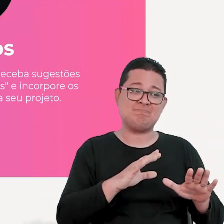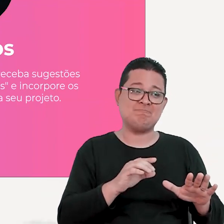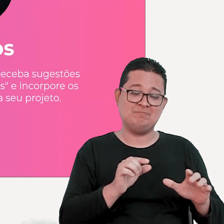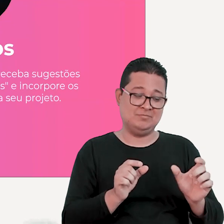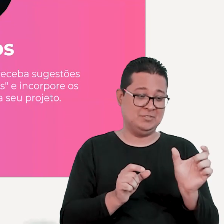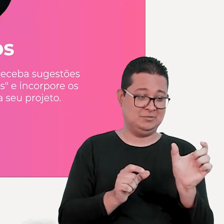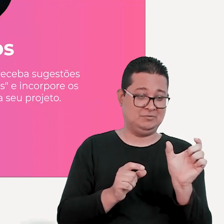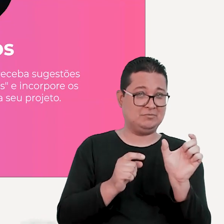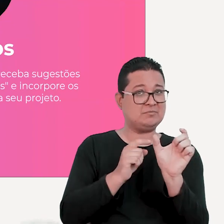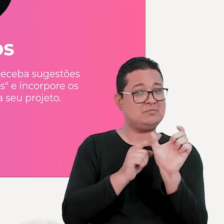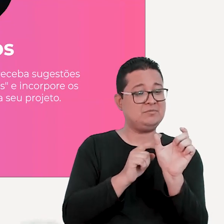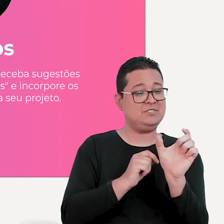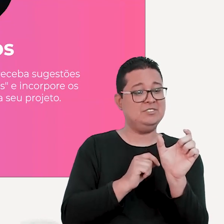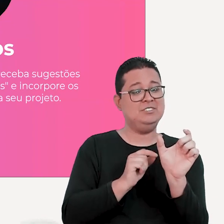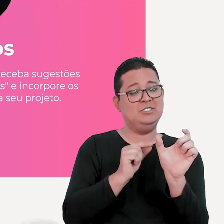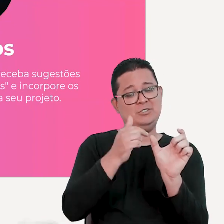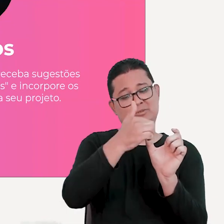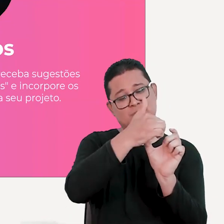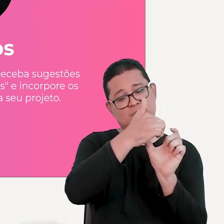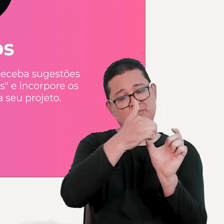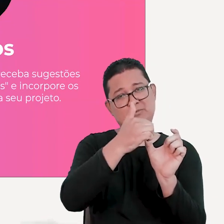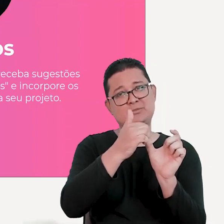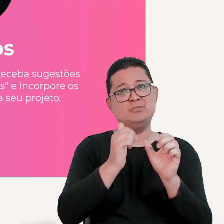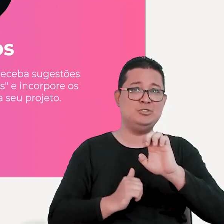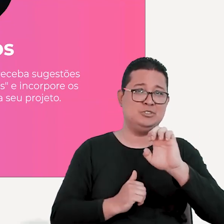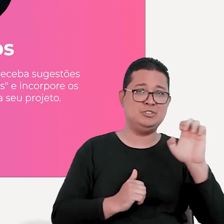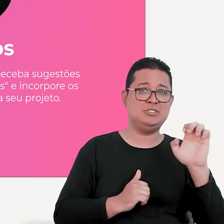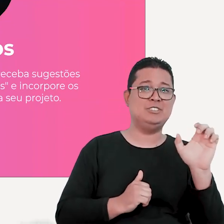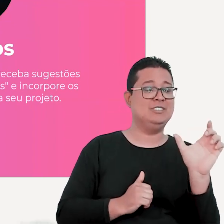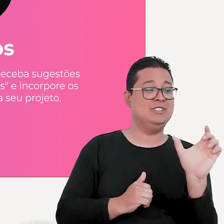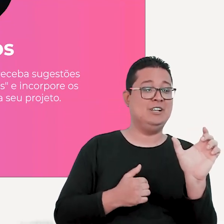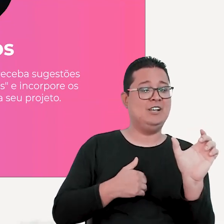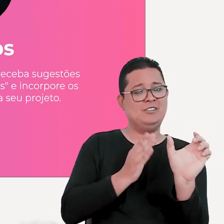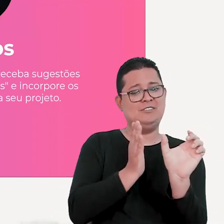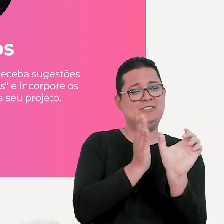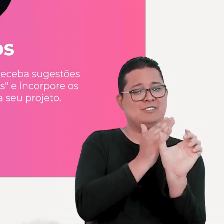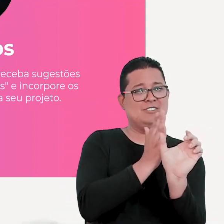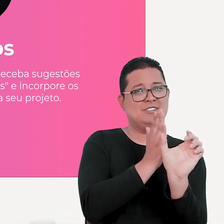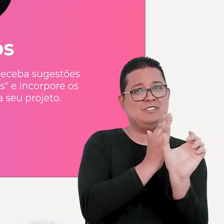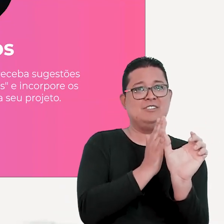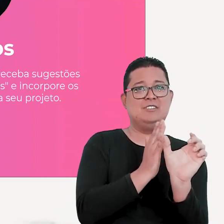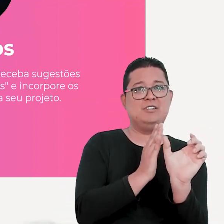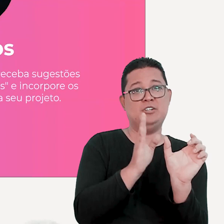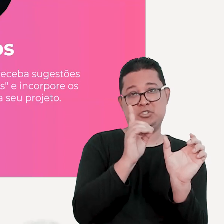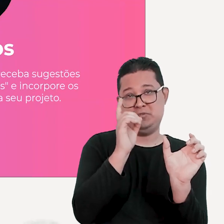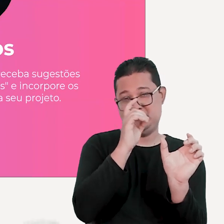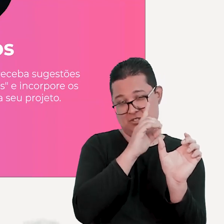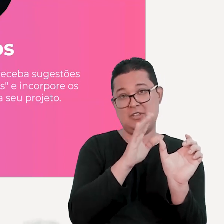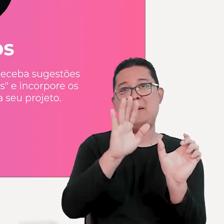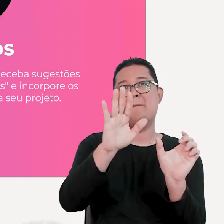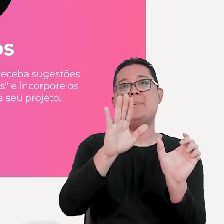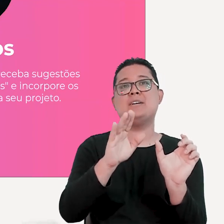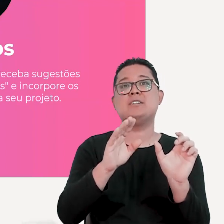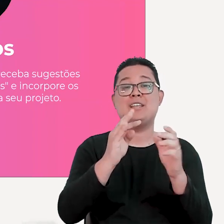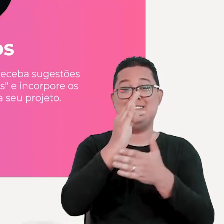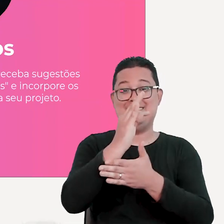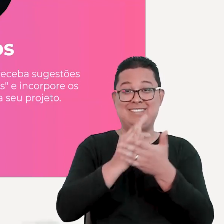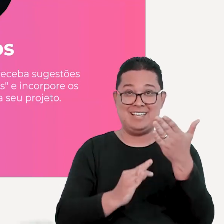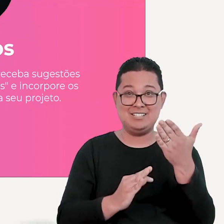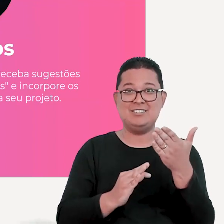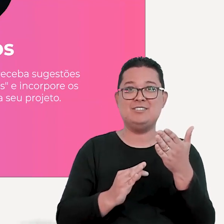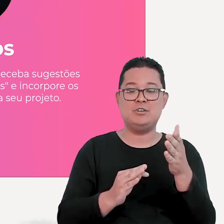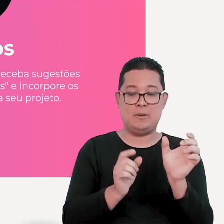estar mais centralizado. Dificilmente isso acontece. Agora, em texto, todo mundo pode dar pitaco, porque todo mundo, teoricamente, sabe